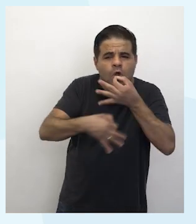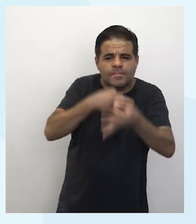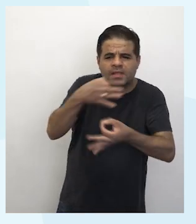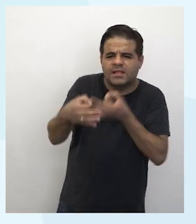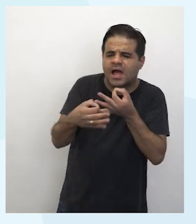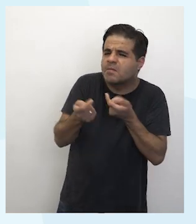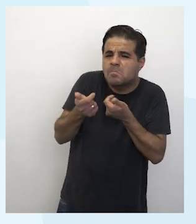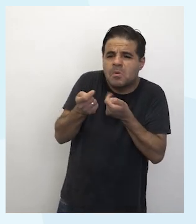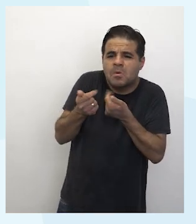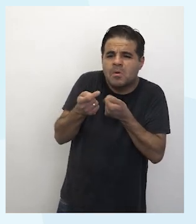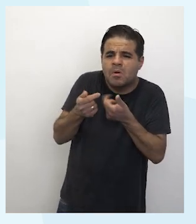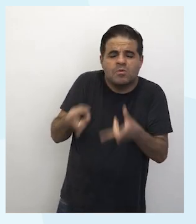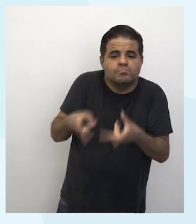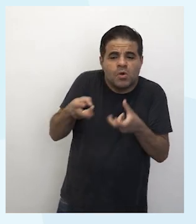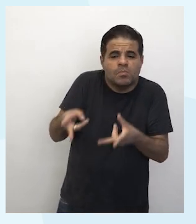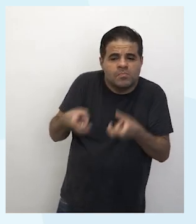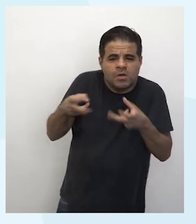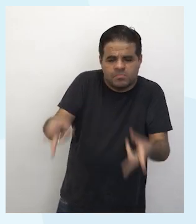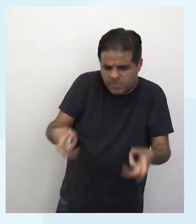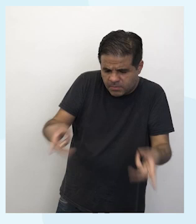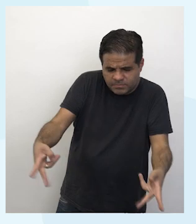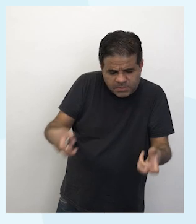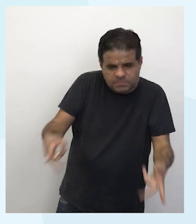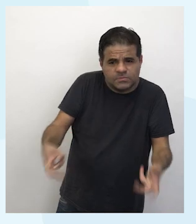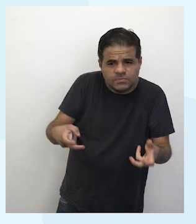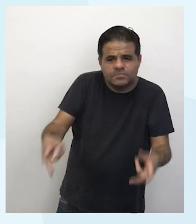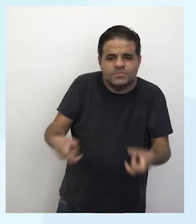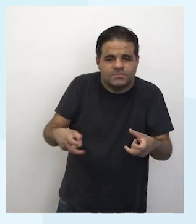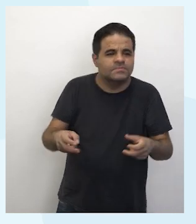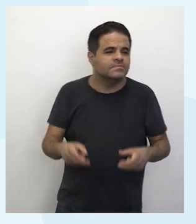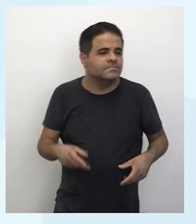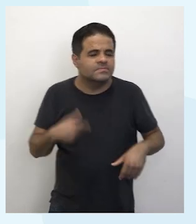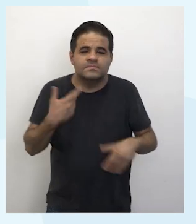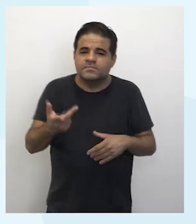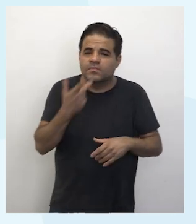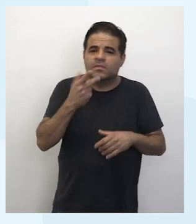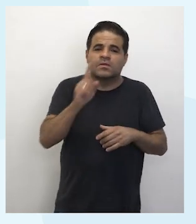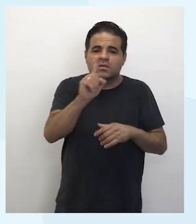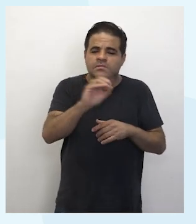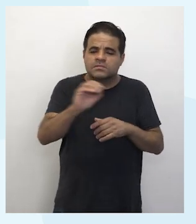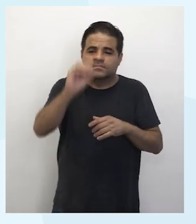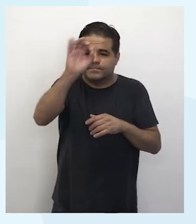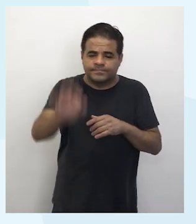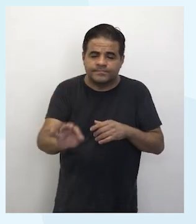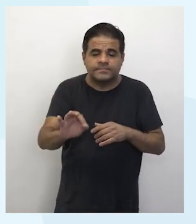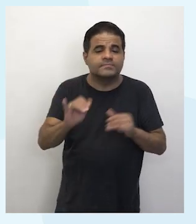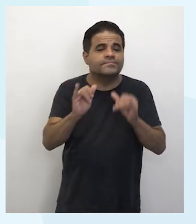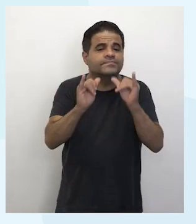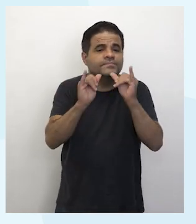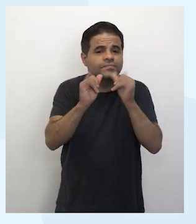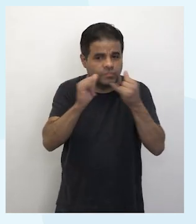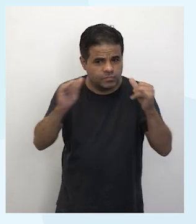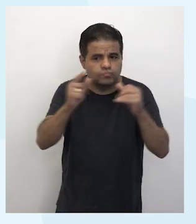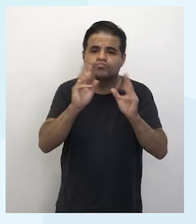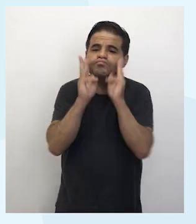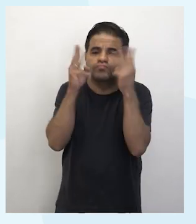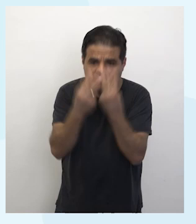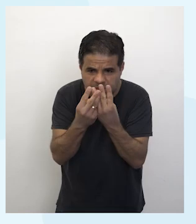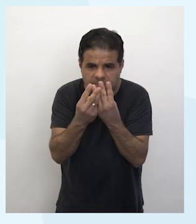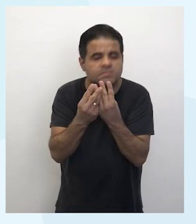que é pouco explorada, né? Então, se você olhar, então, né, do 100% de energia da nossa matriz,